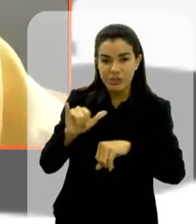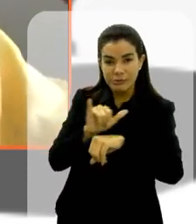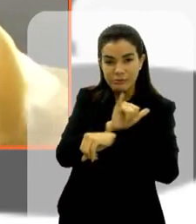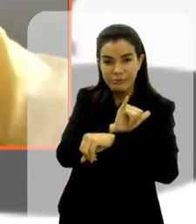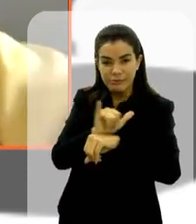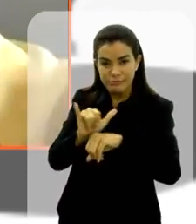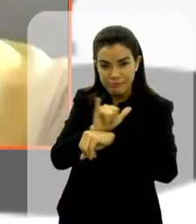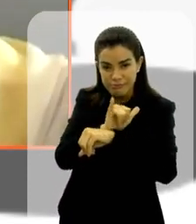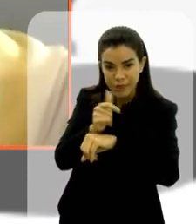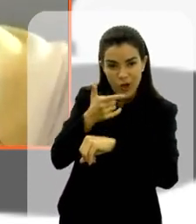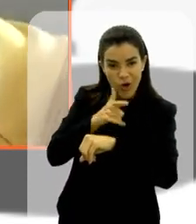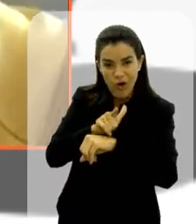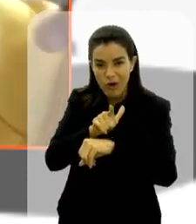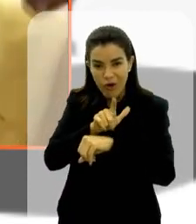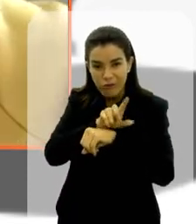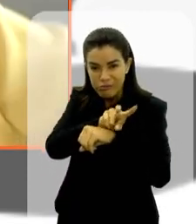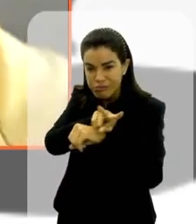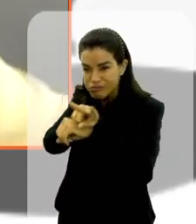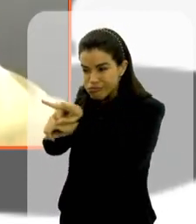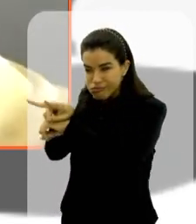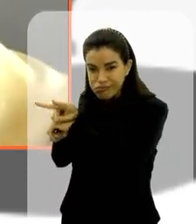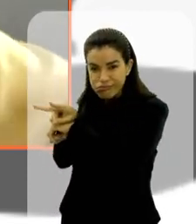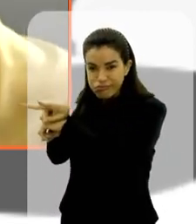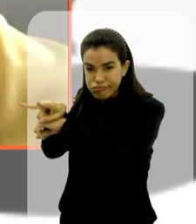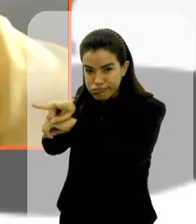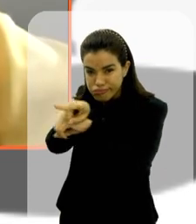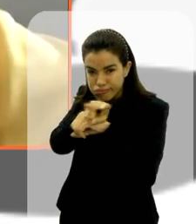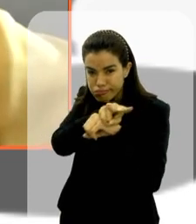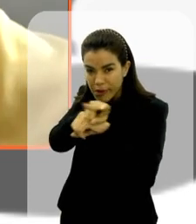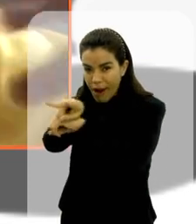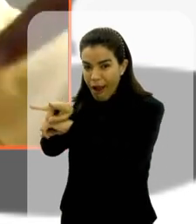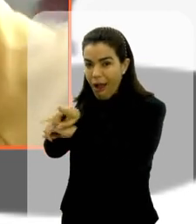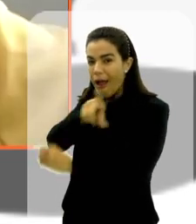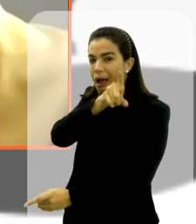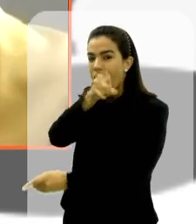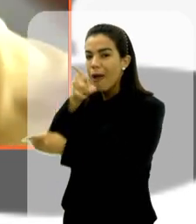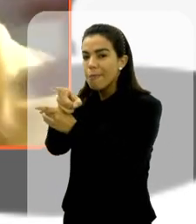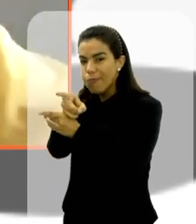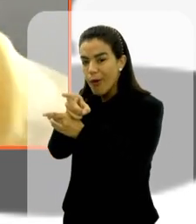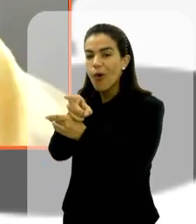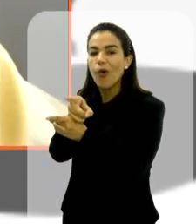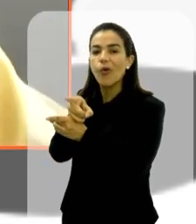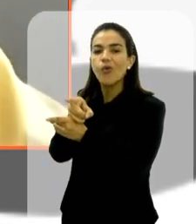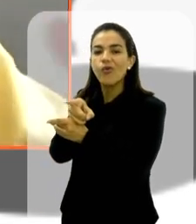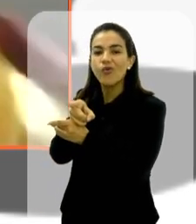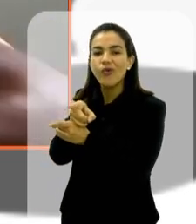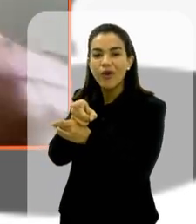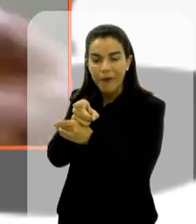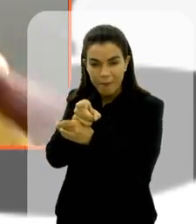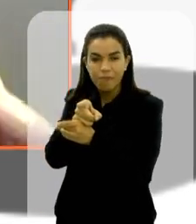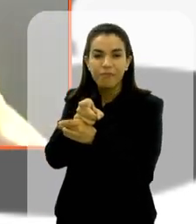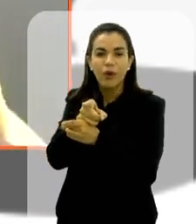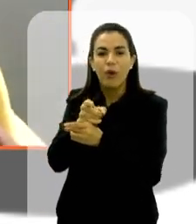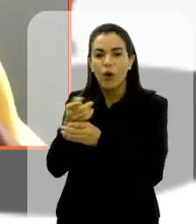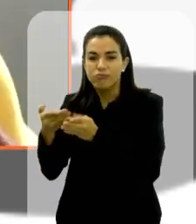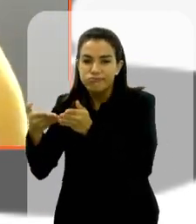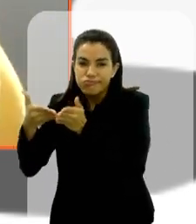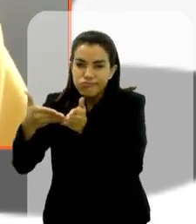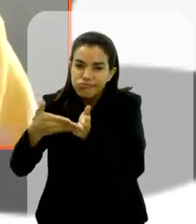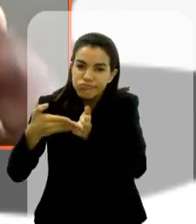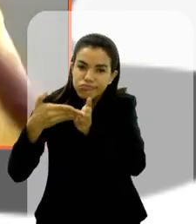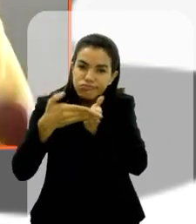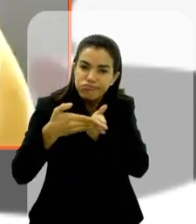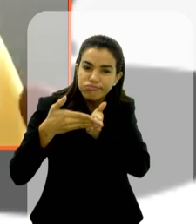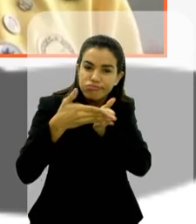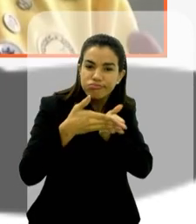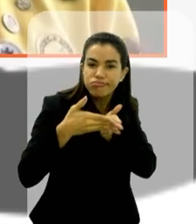estratégica e conseguia vislumbrar quando vinha qualquer inimigo, né, de canoa naquela época.